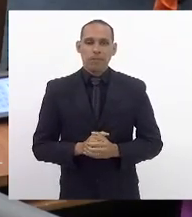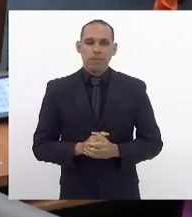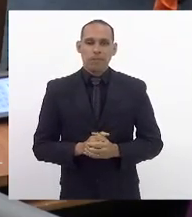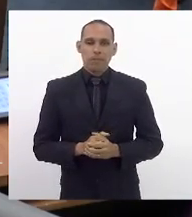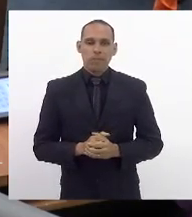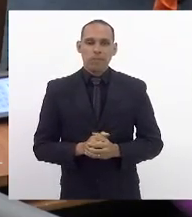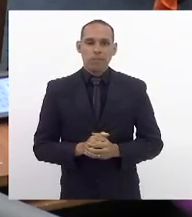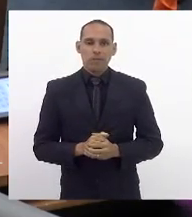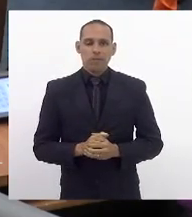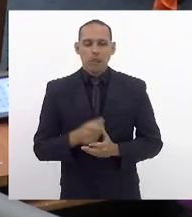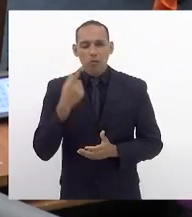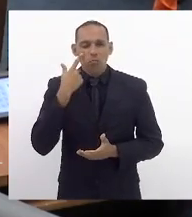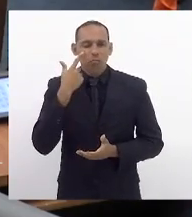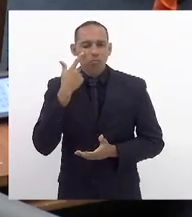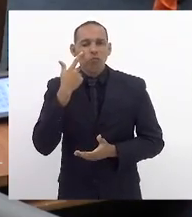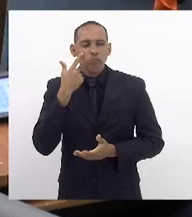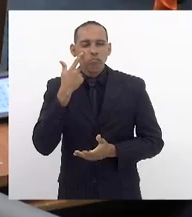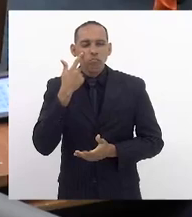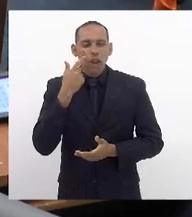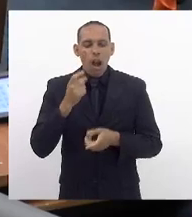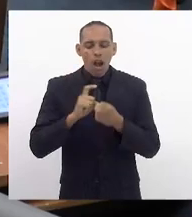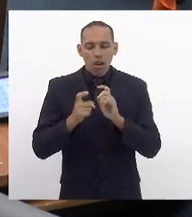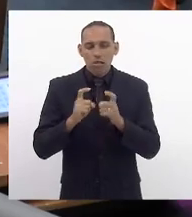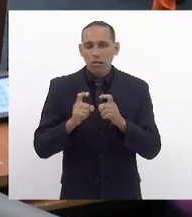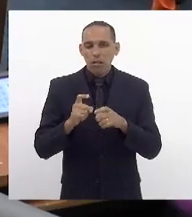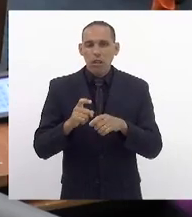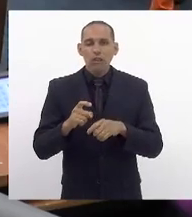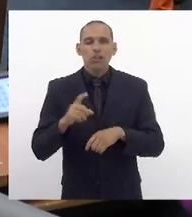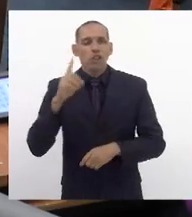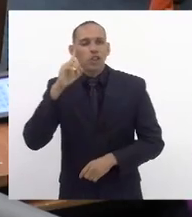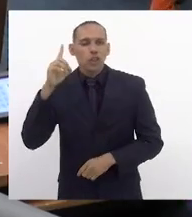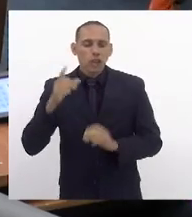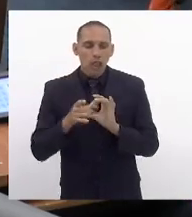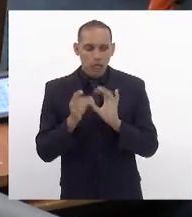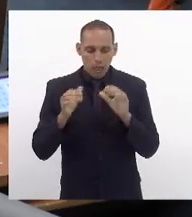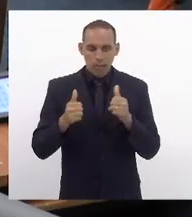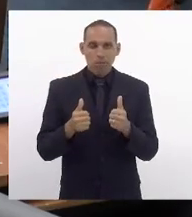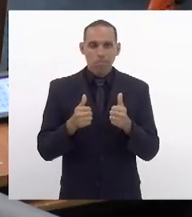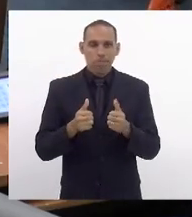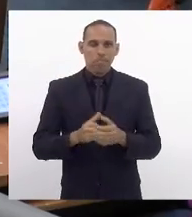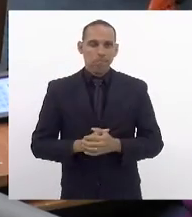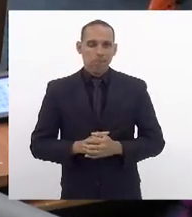vou ver só lá na sala das reuniões qual é o dia que tem disponível, tá?